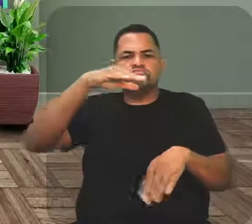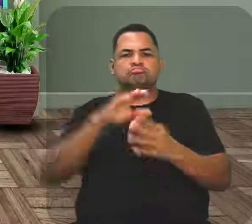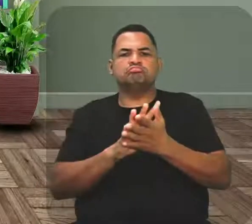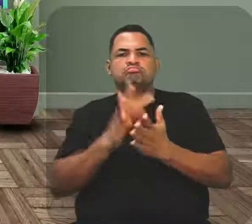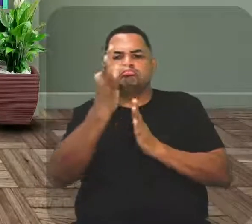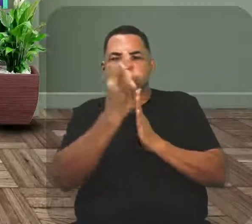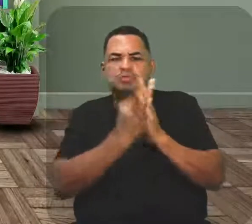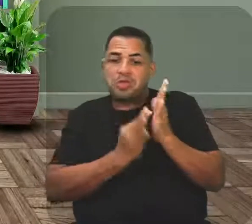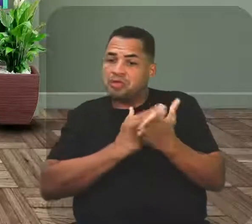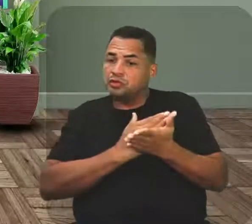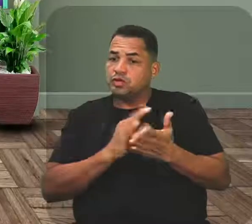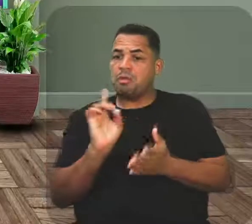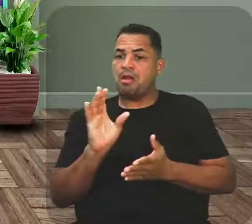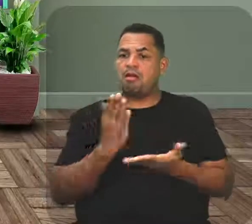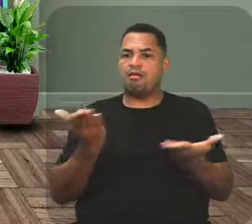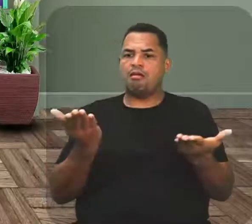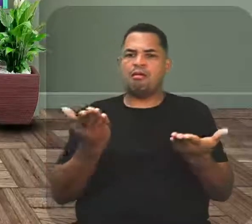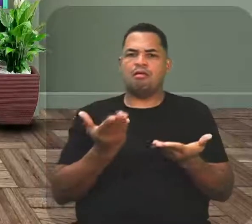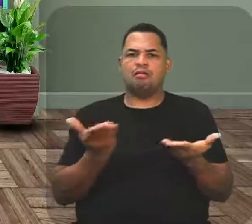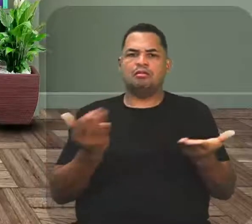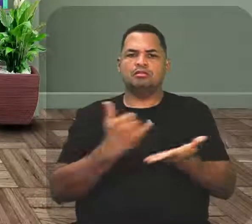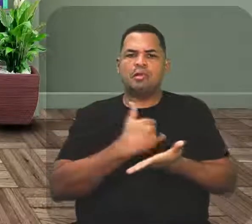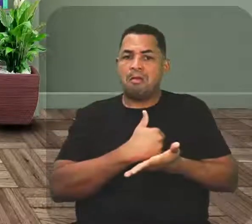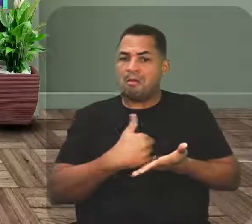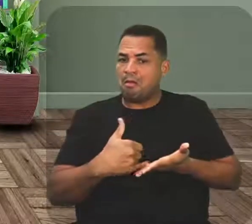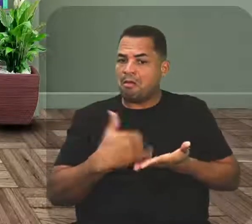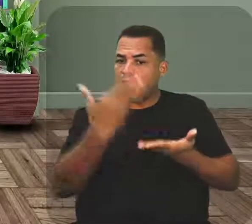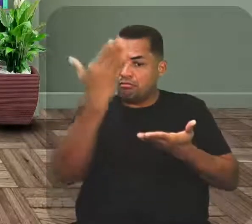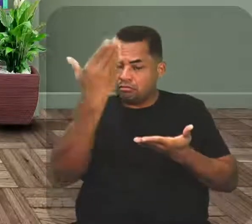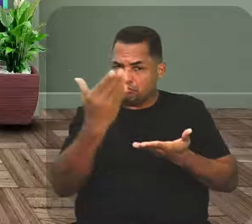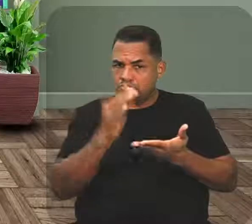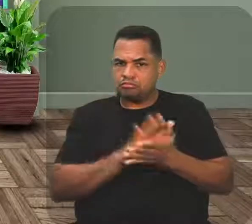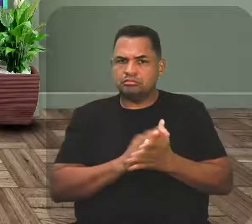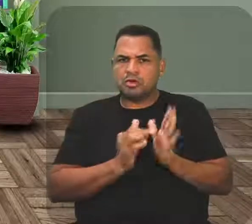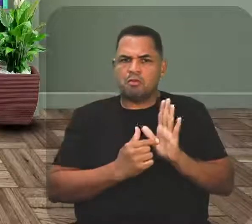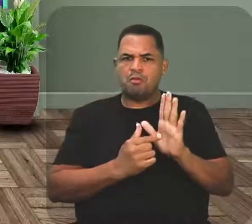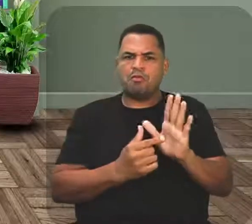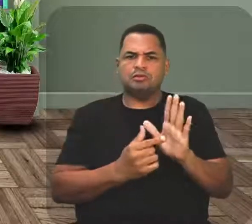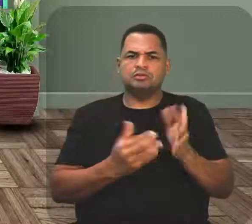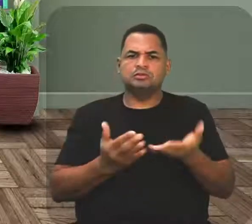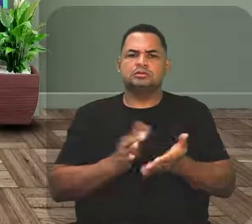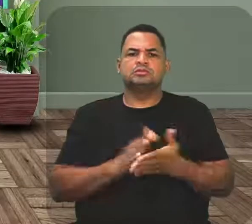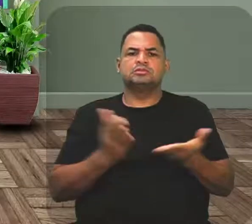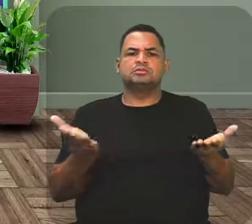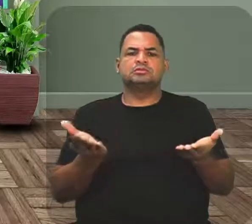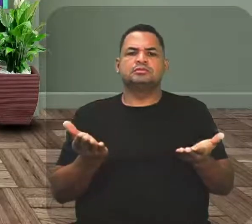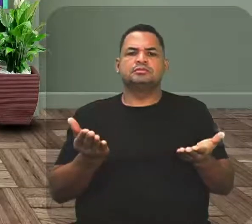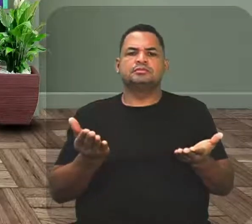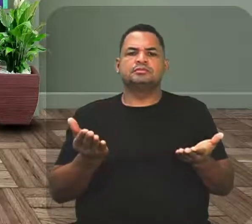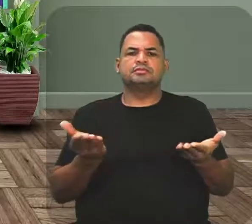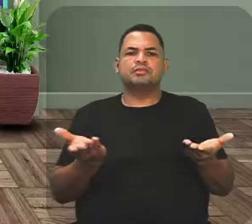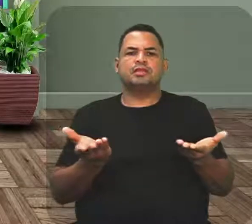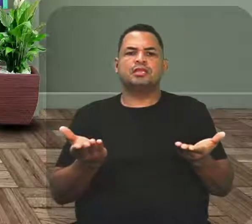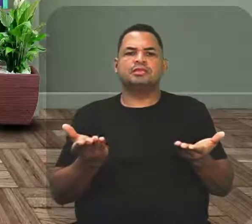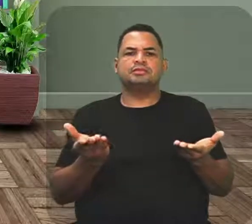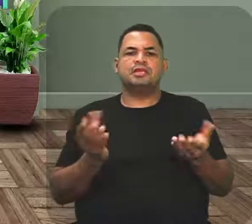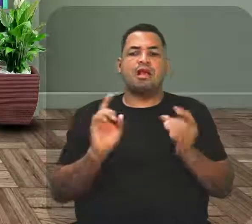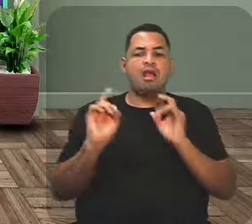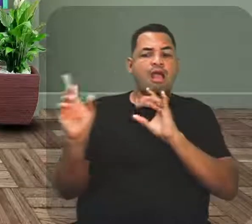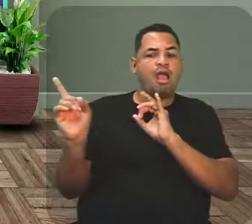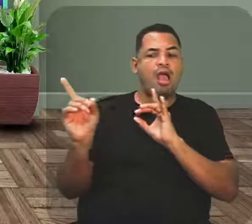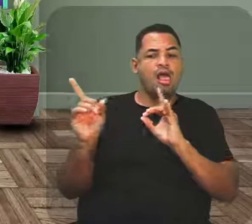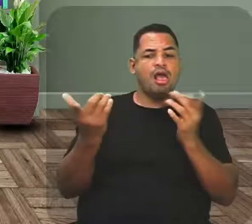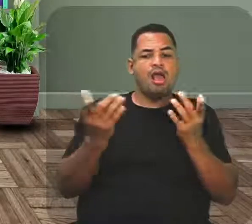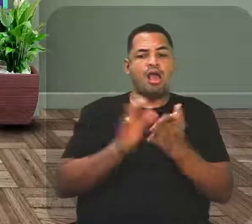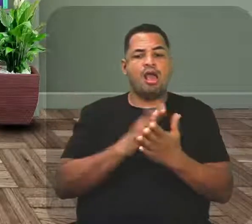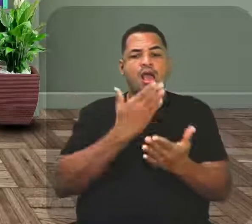texto introdutório. Geralmente a gente traz esse tema, esse texto atual durante aí a aula. Cada aula